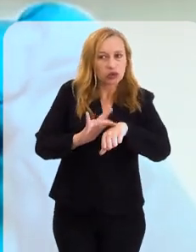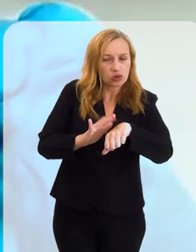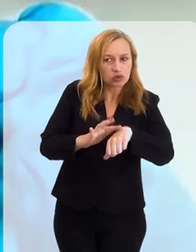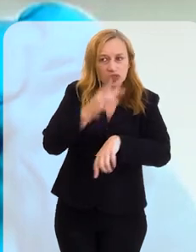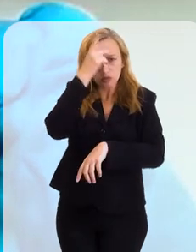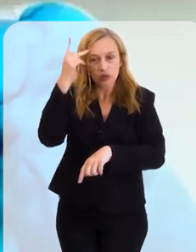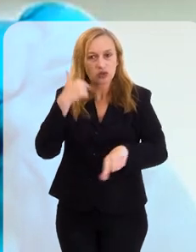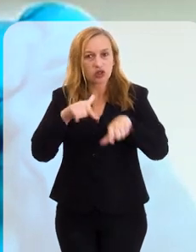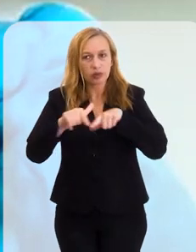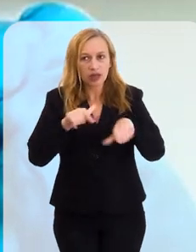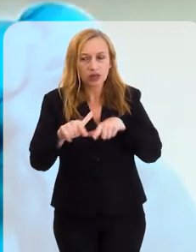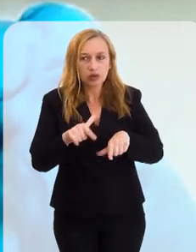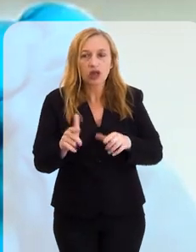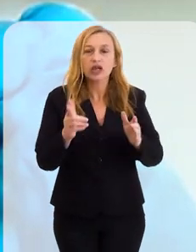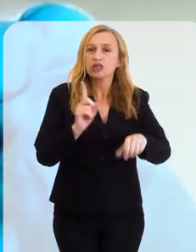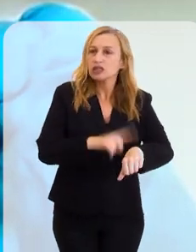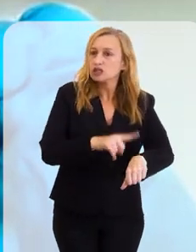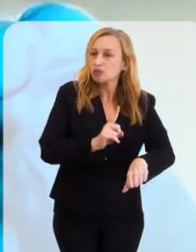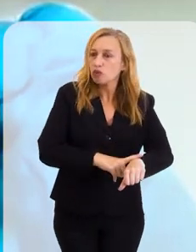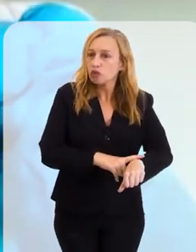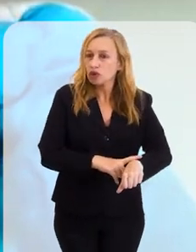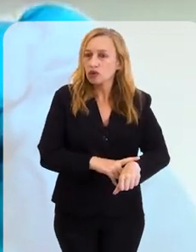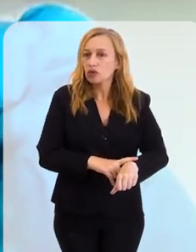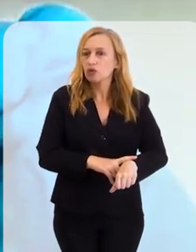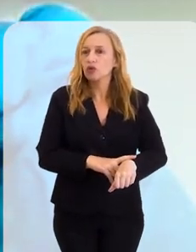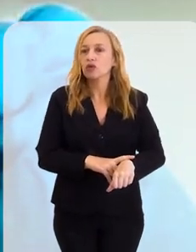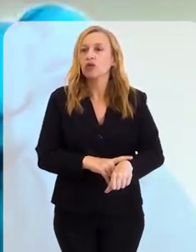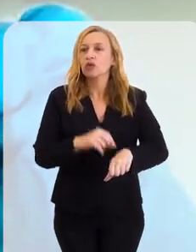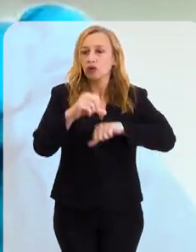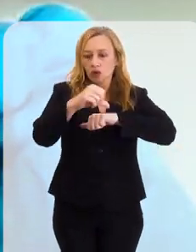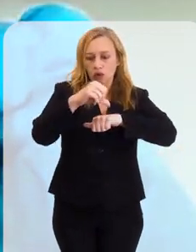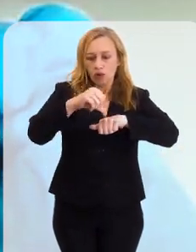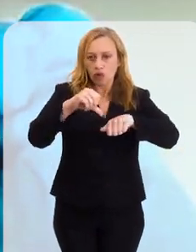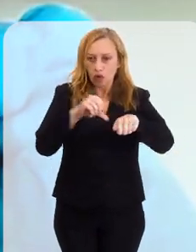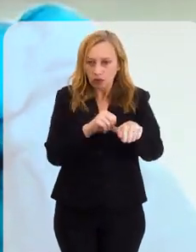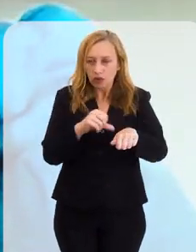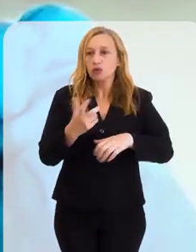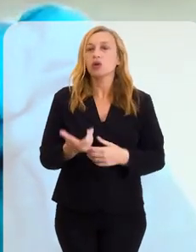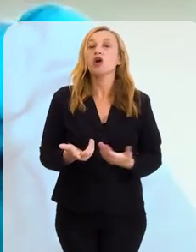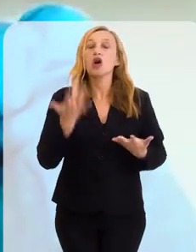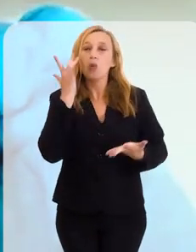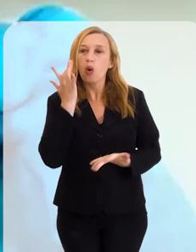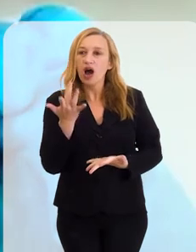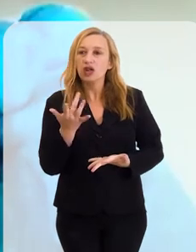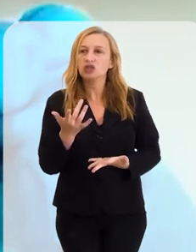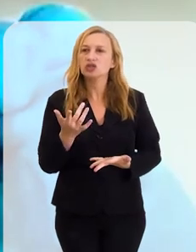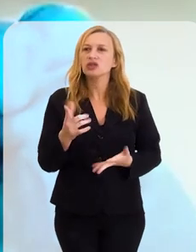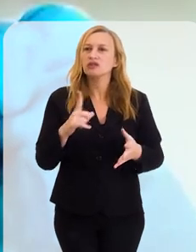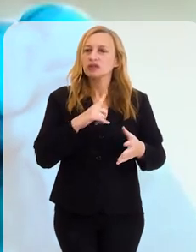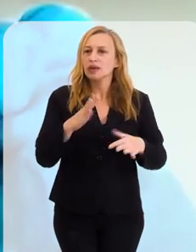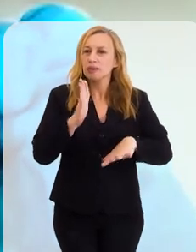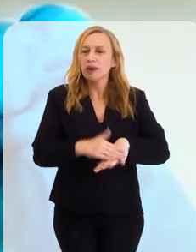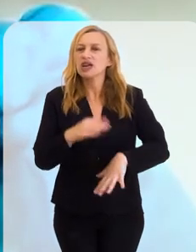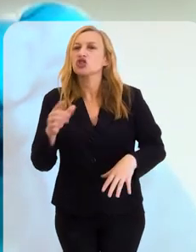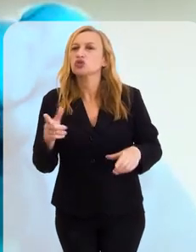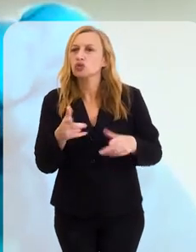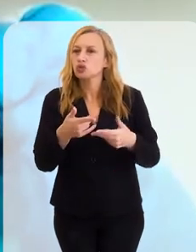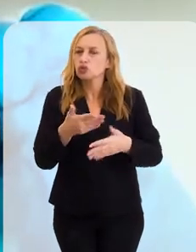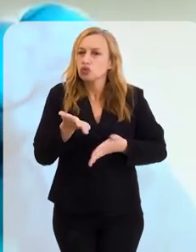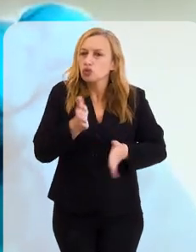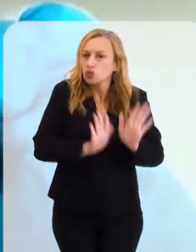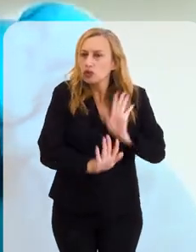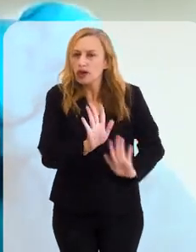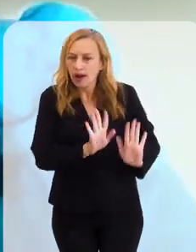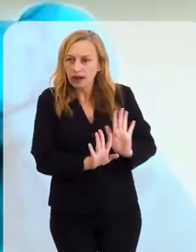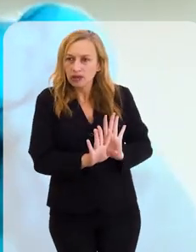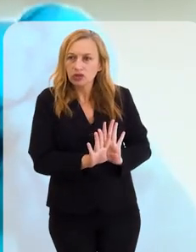de adoecimento dos trabalhadores. Então, agora, nesse momento do retorno ao Ômicron, em função da Ômicron, eu acho que